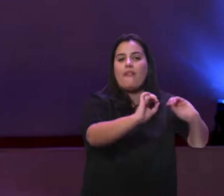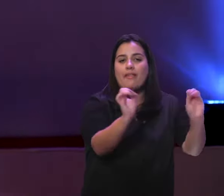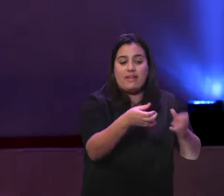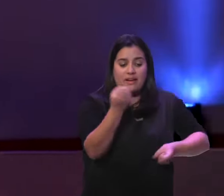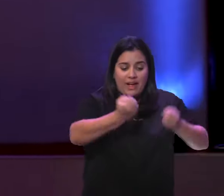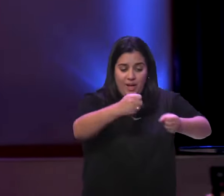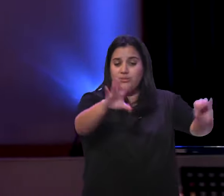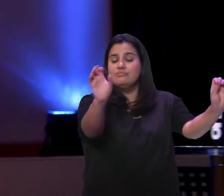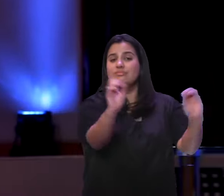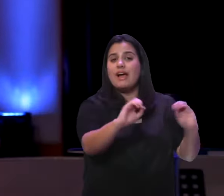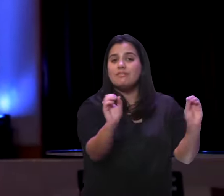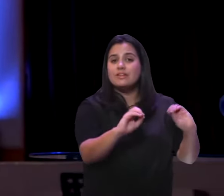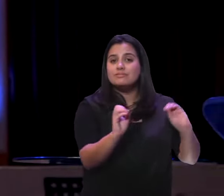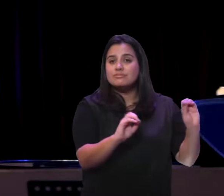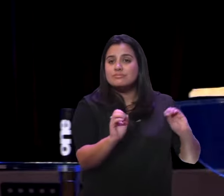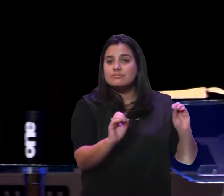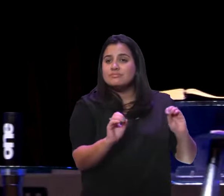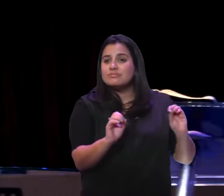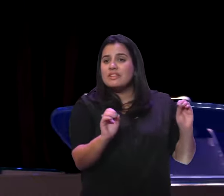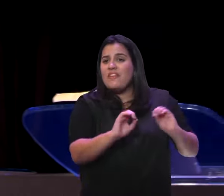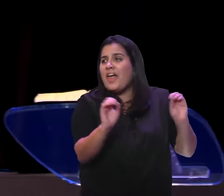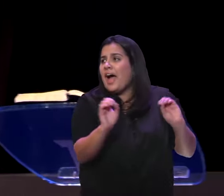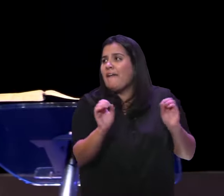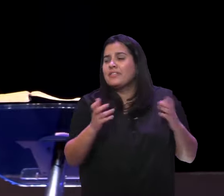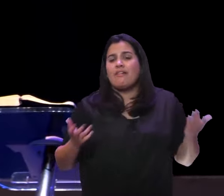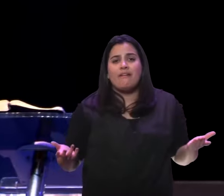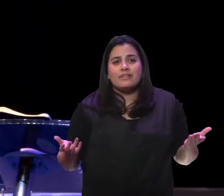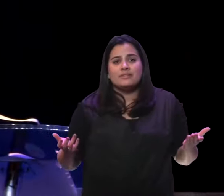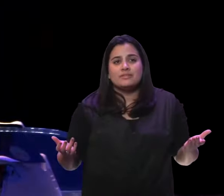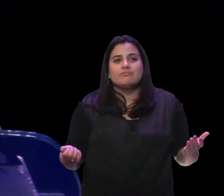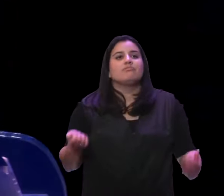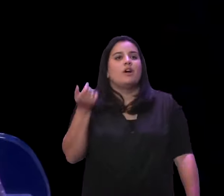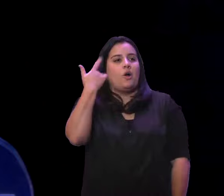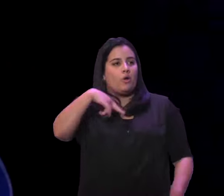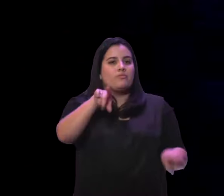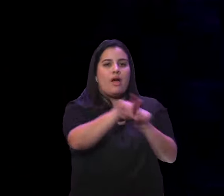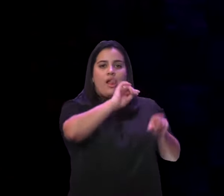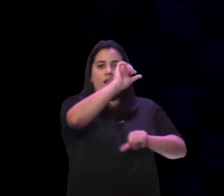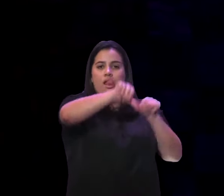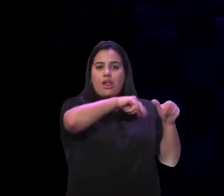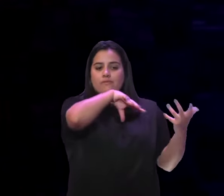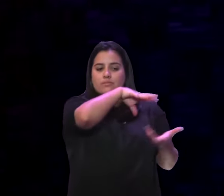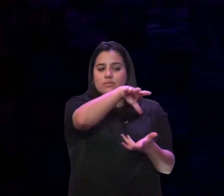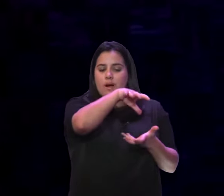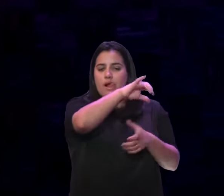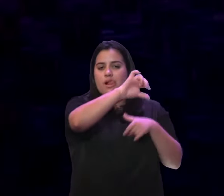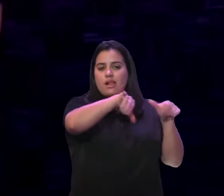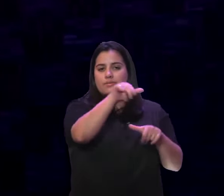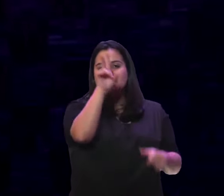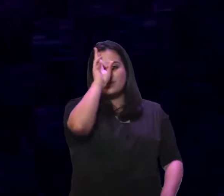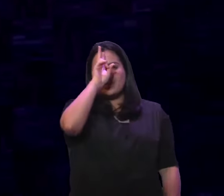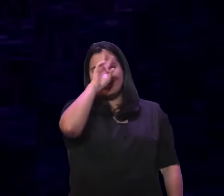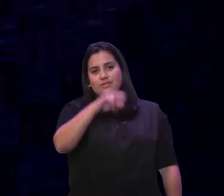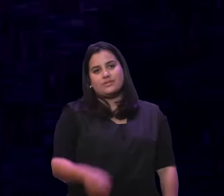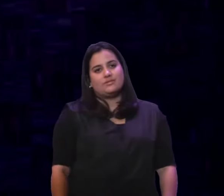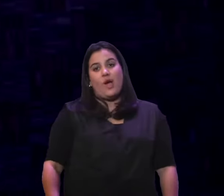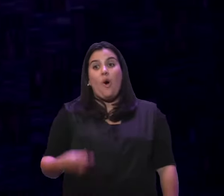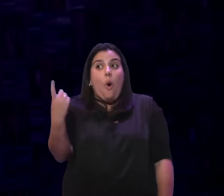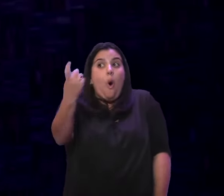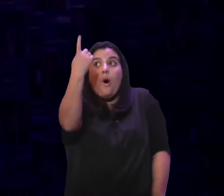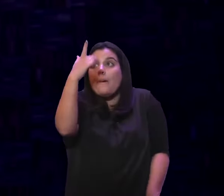carro, sem nada do que a gente tem, conseguiu mudar a história do mundo. Não há ninguém mais